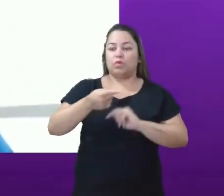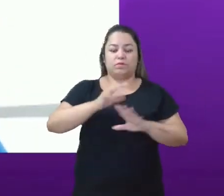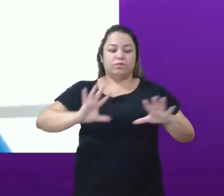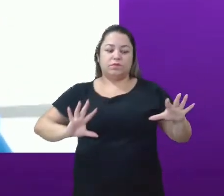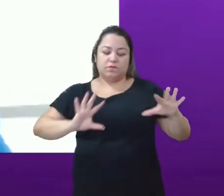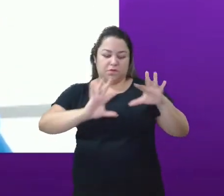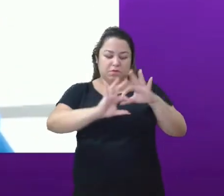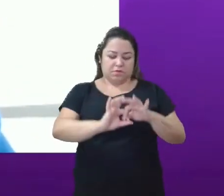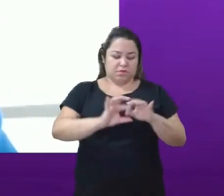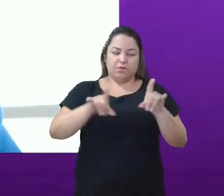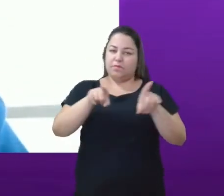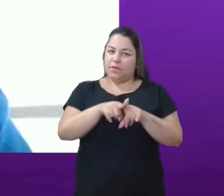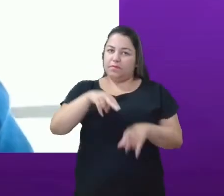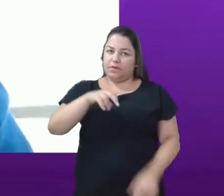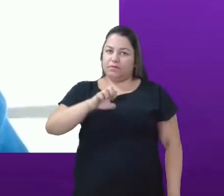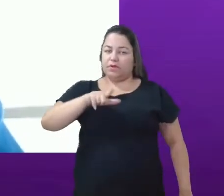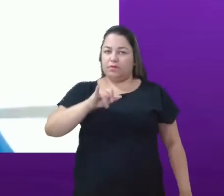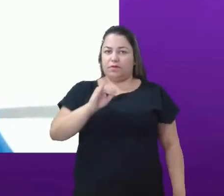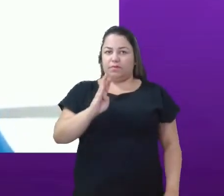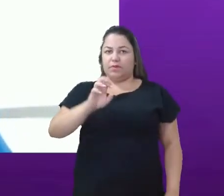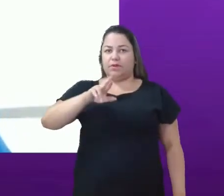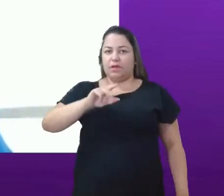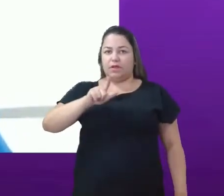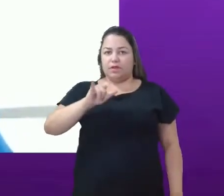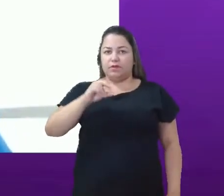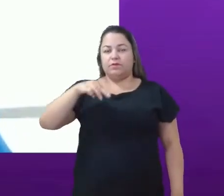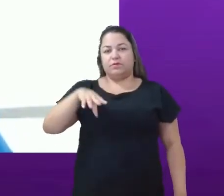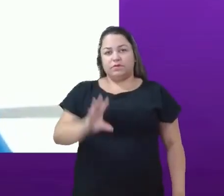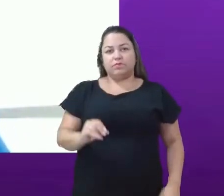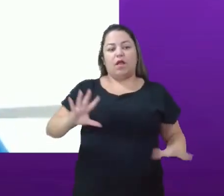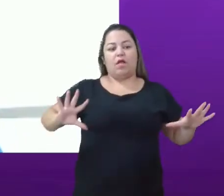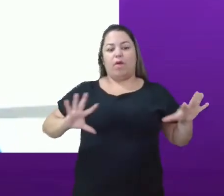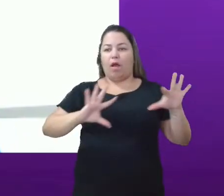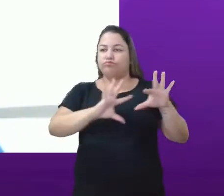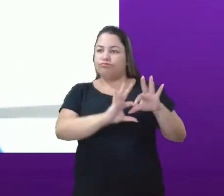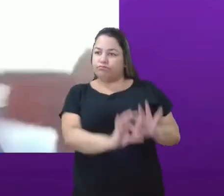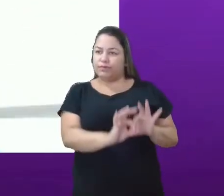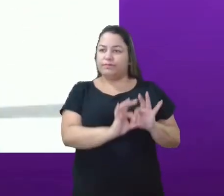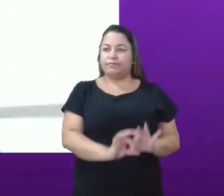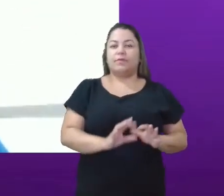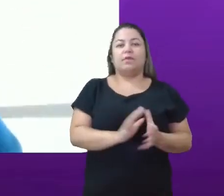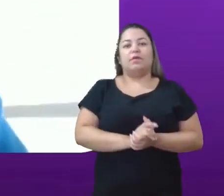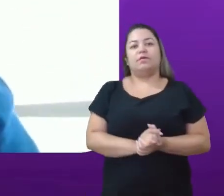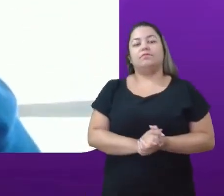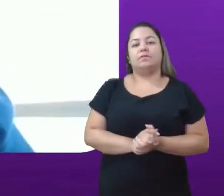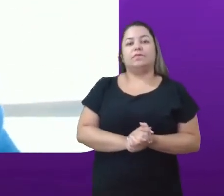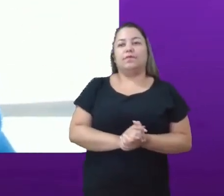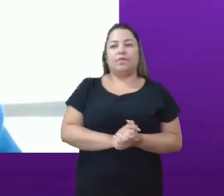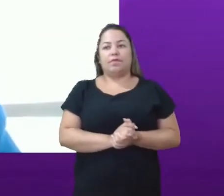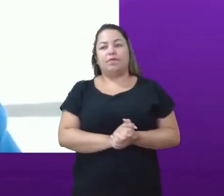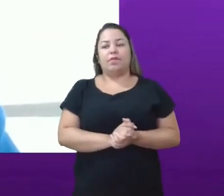abraçado pelo neoliberalismo, tá? Pela corrente neoliberal. E essa corrente,